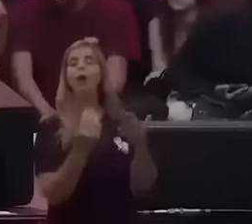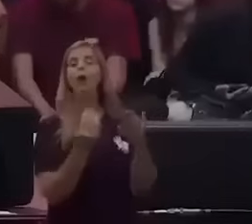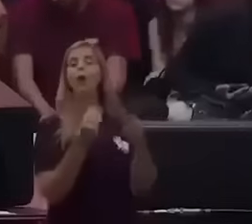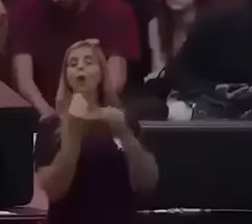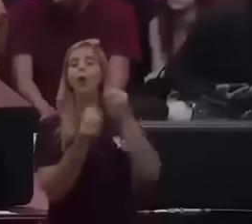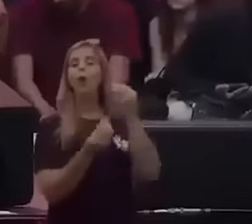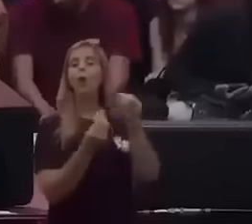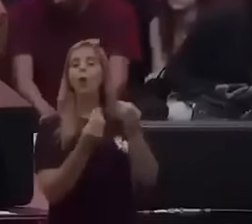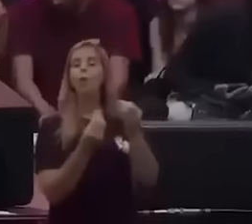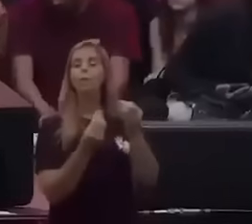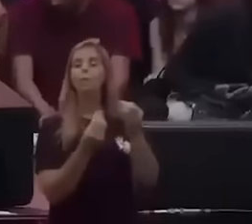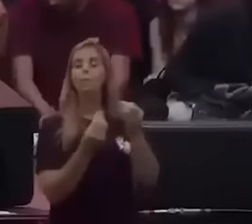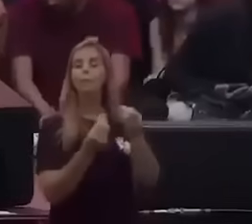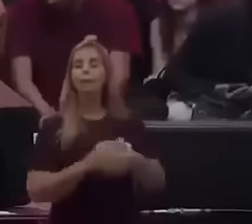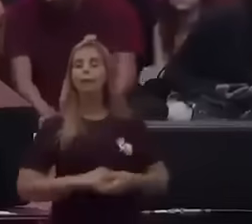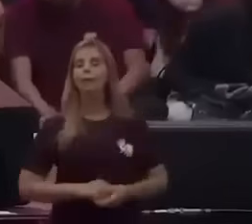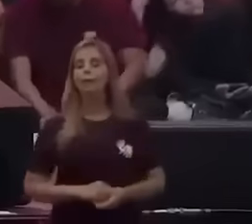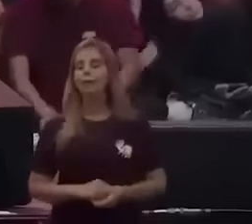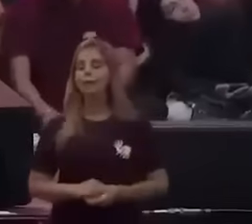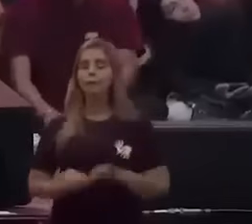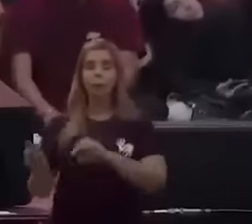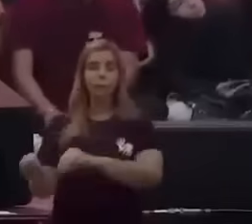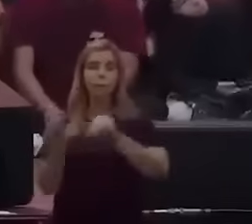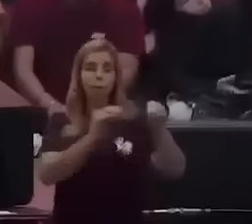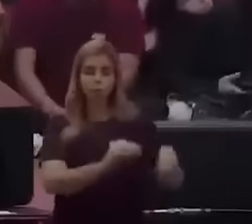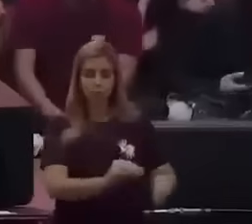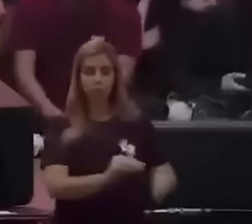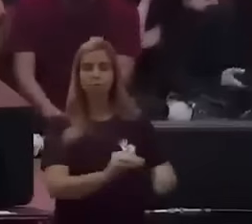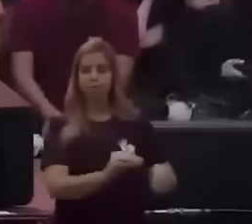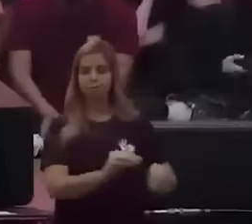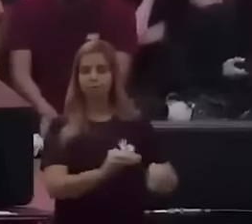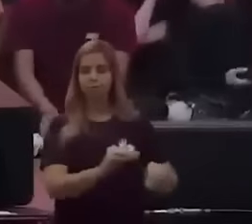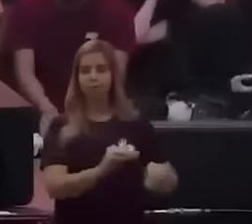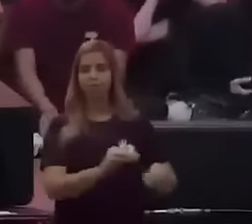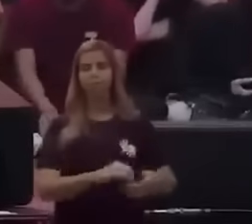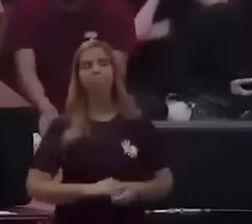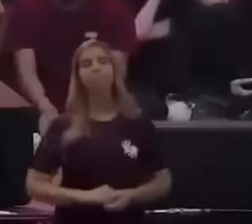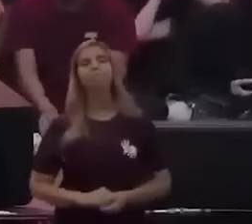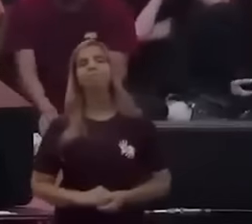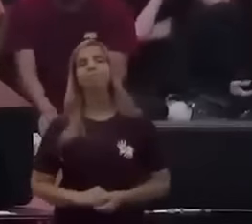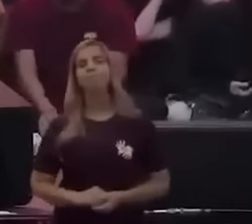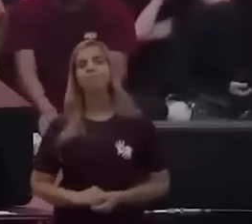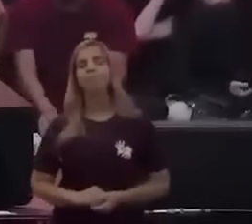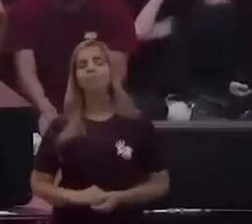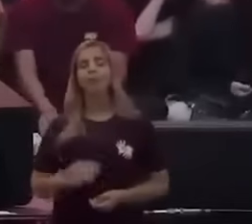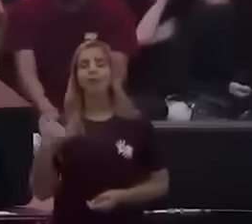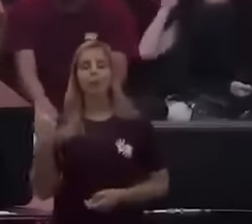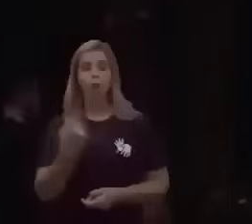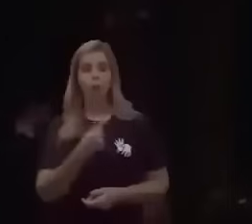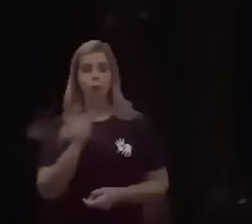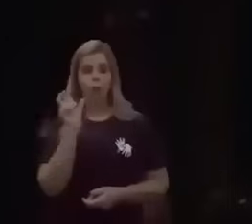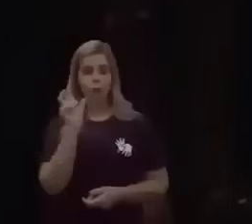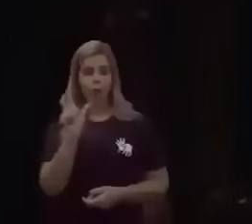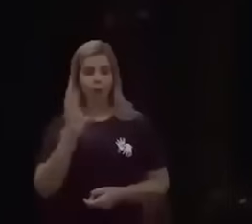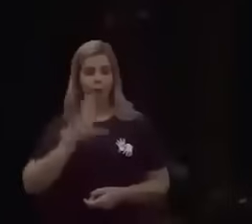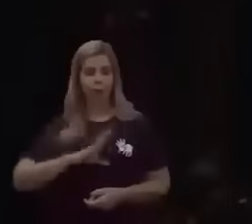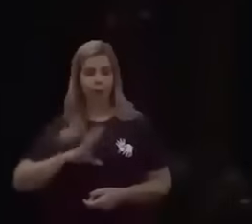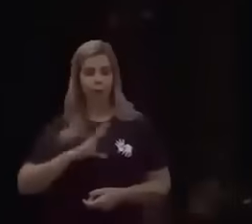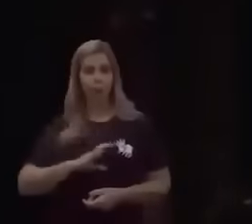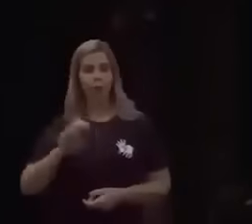partida para Jerusalém. A palavra partida lá no grego é êxodos, de onde vem a nossa palavra portuguesa